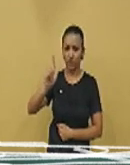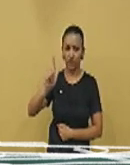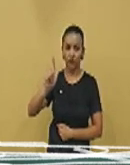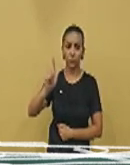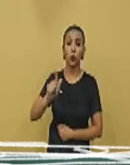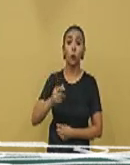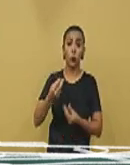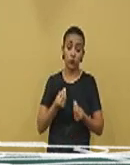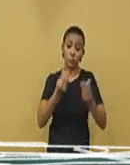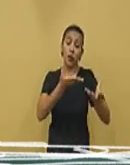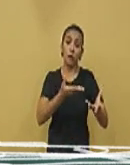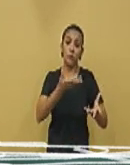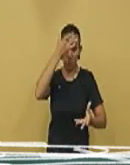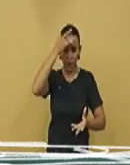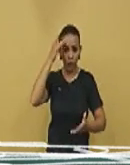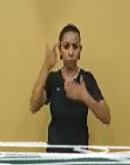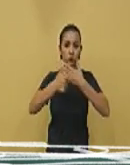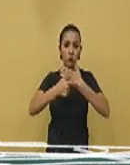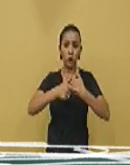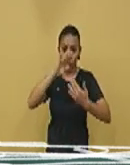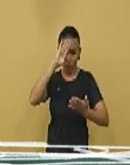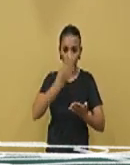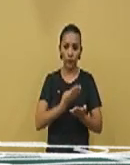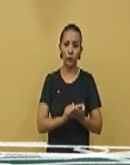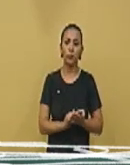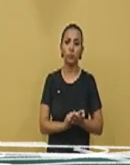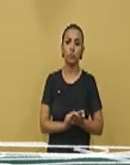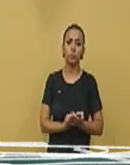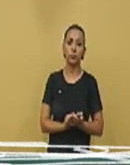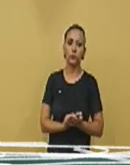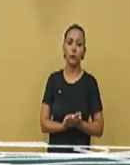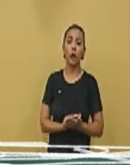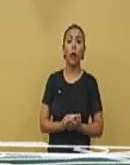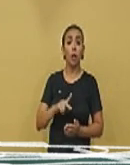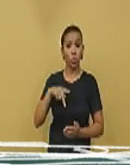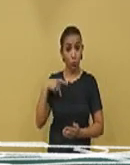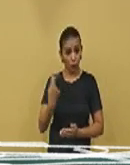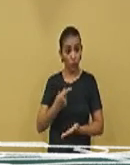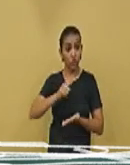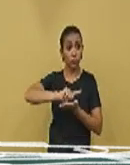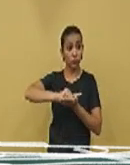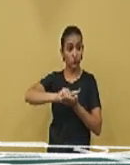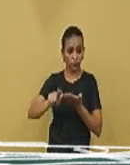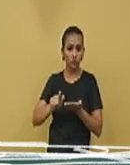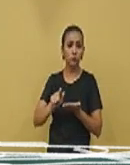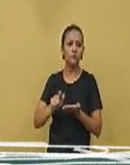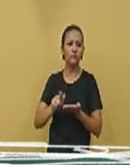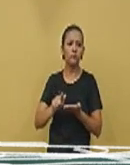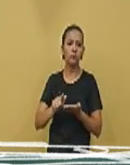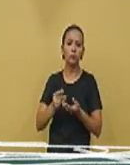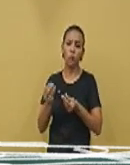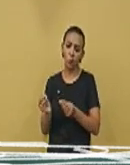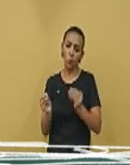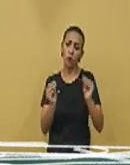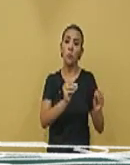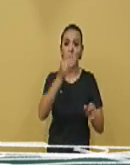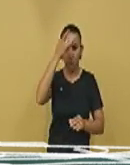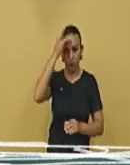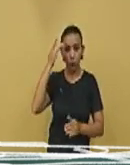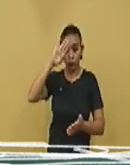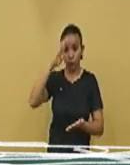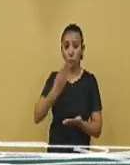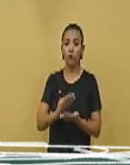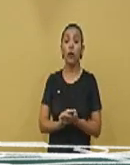uma pessoa de confiança do gestor, ela, na nossa gestão, ela primou por colocar a pessoa de